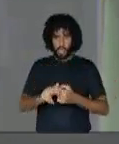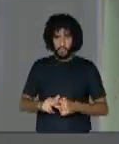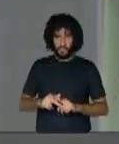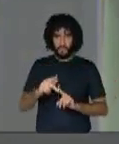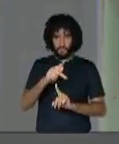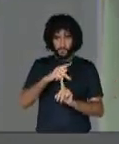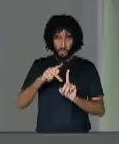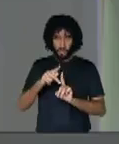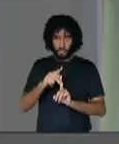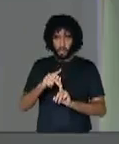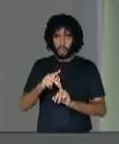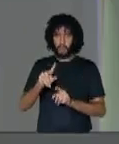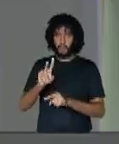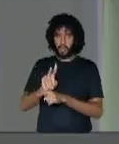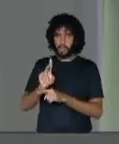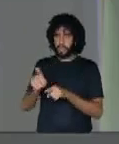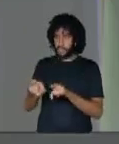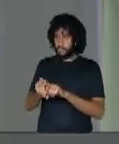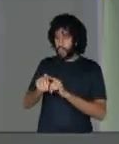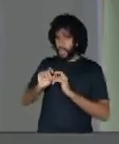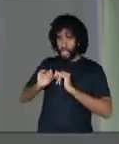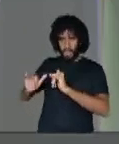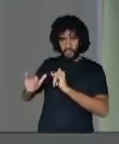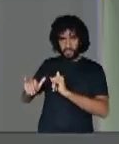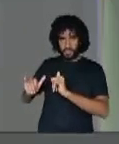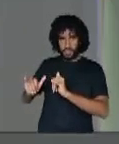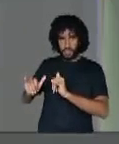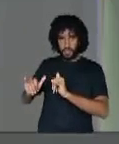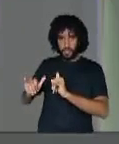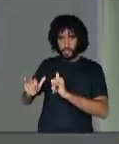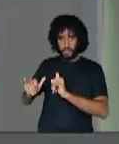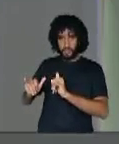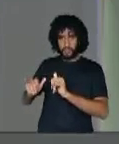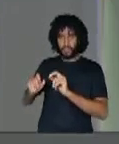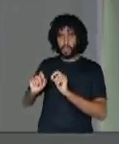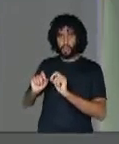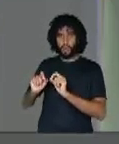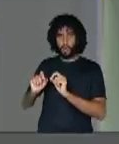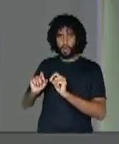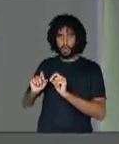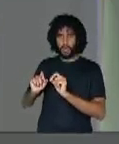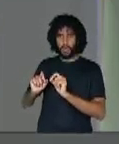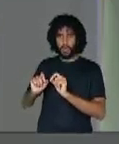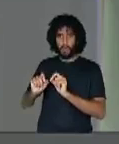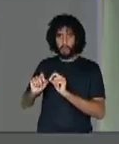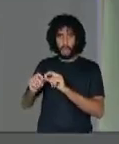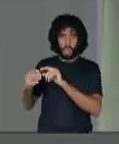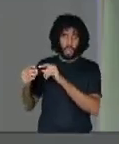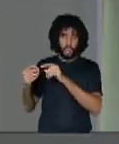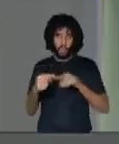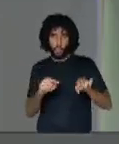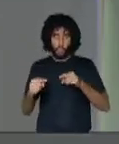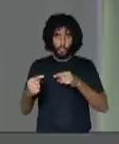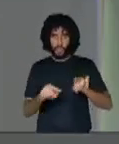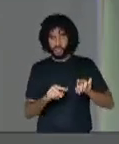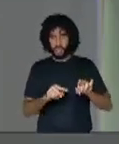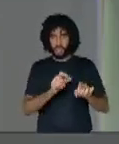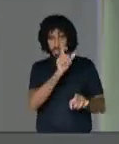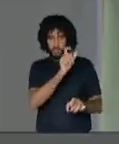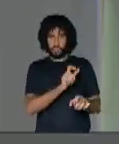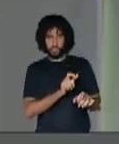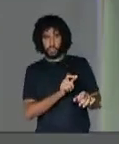defender e de dizer a nosso juízo de modo enganoso que ela vinha para combater privilégios, ela tinha os seus